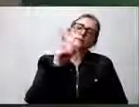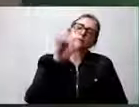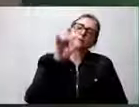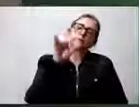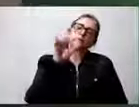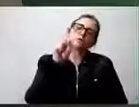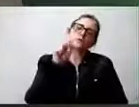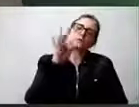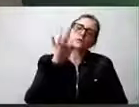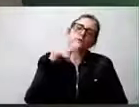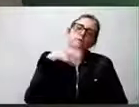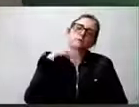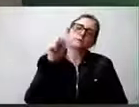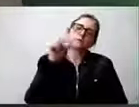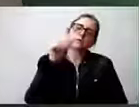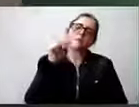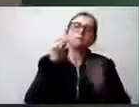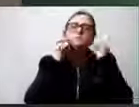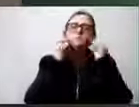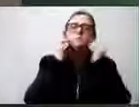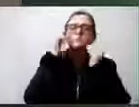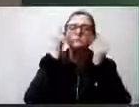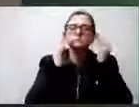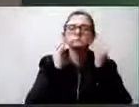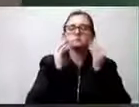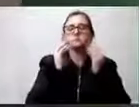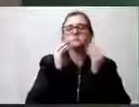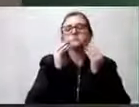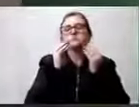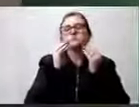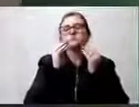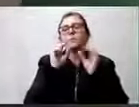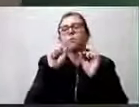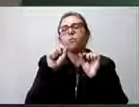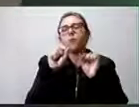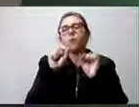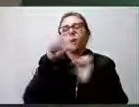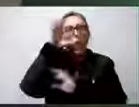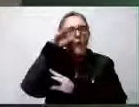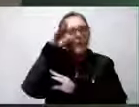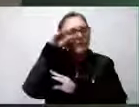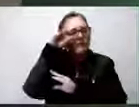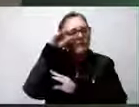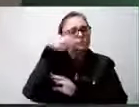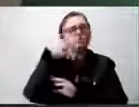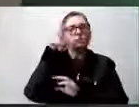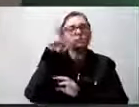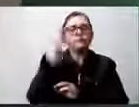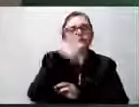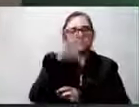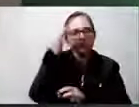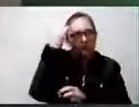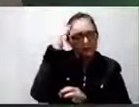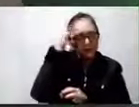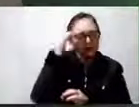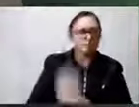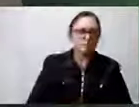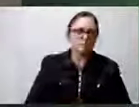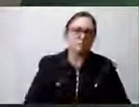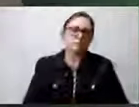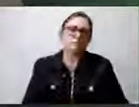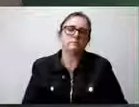causas psicogênicas. Quais observações o professor entende pertinentes nesses casos que diferem